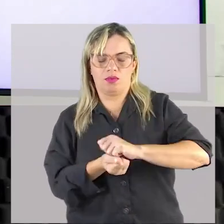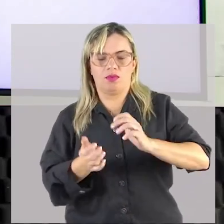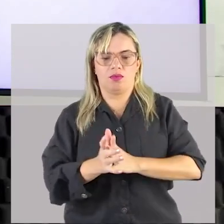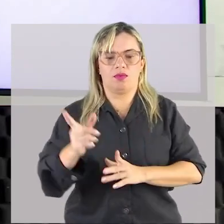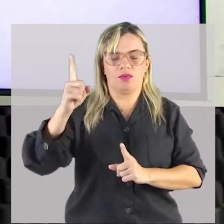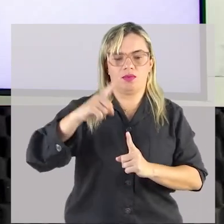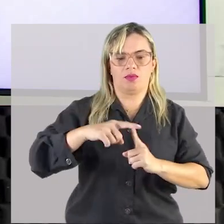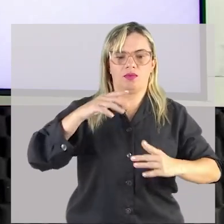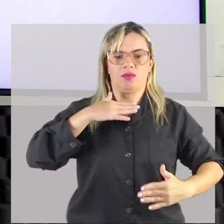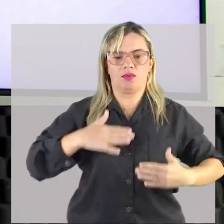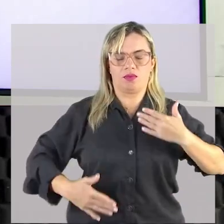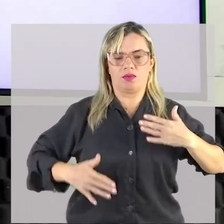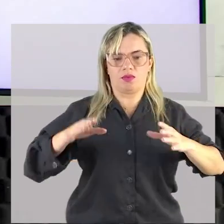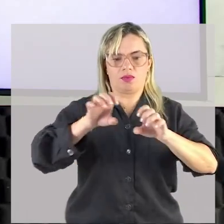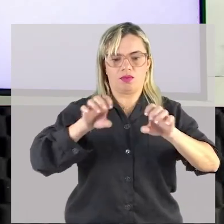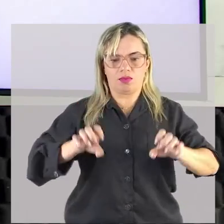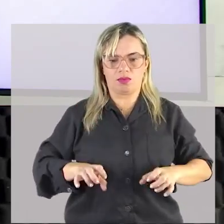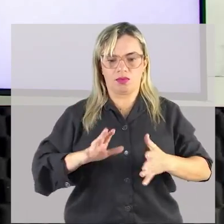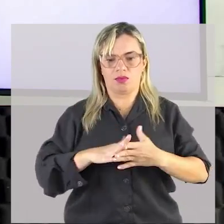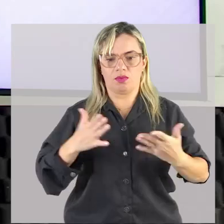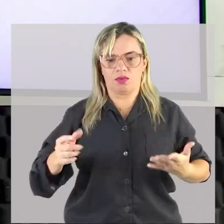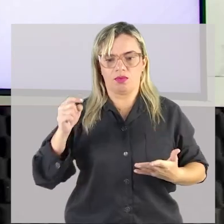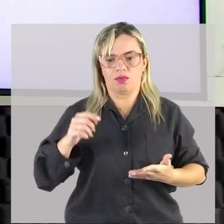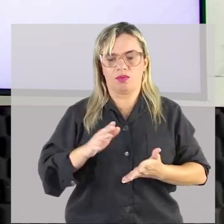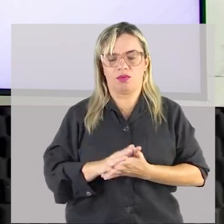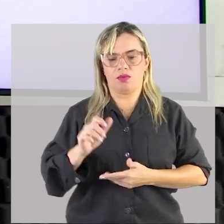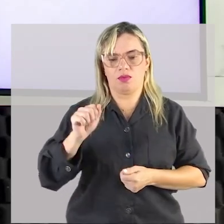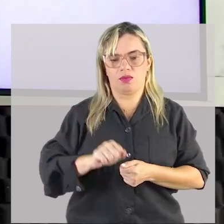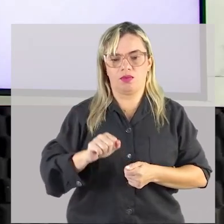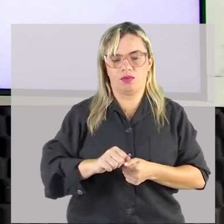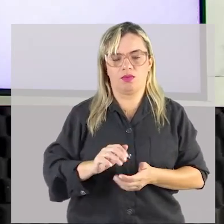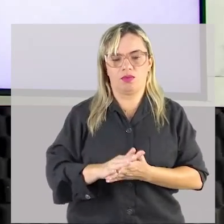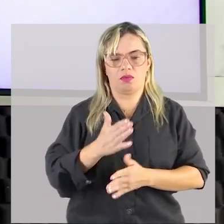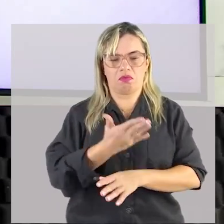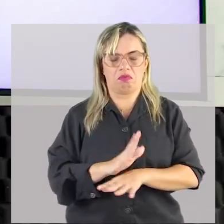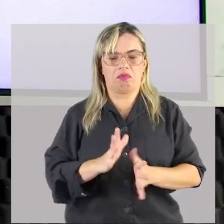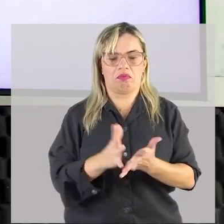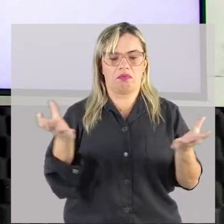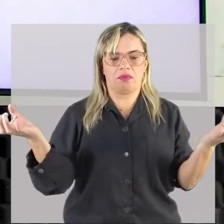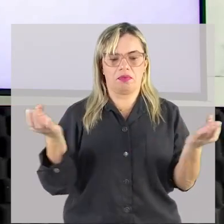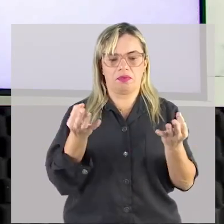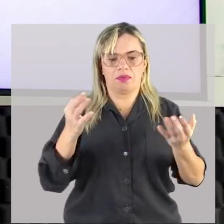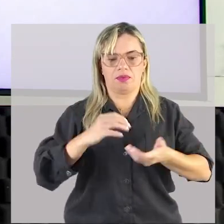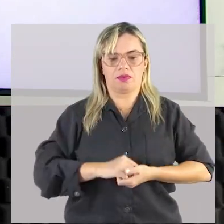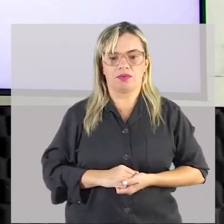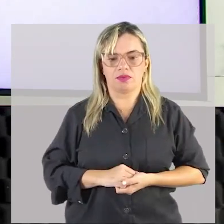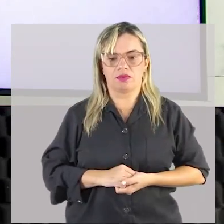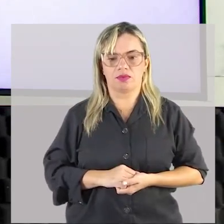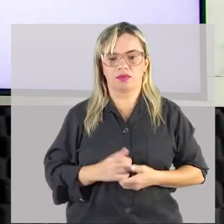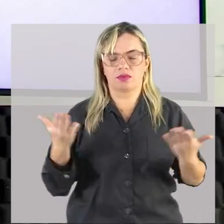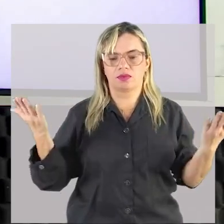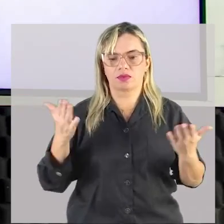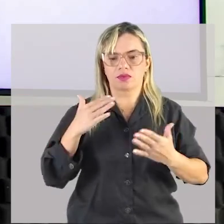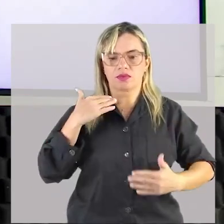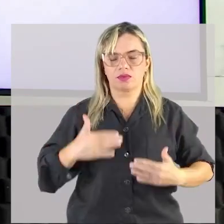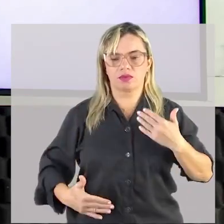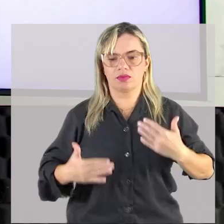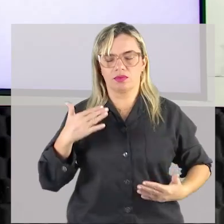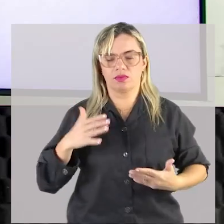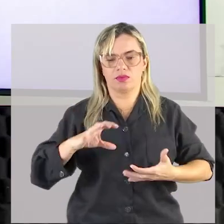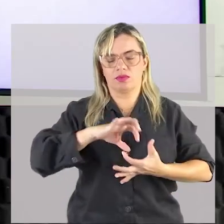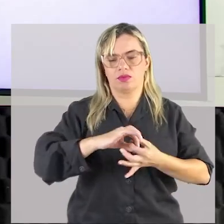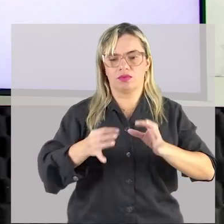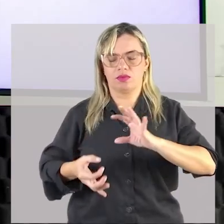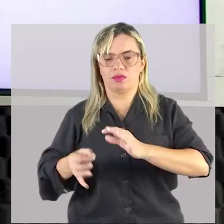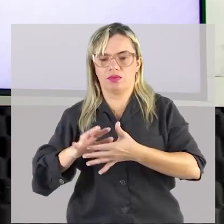tipo físico, né? Capaz de executar uma atividade com perfeição. Atualmente, os corpos dos